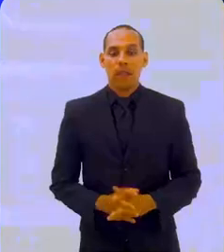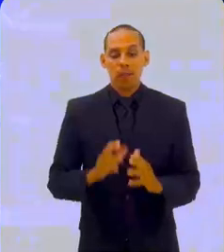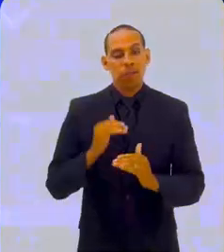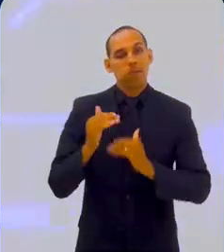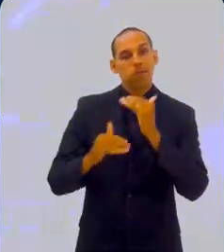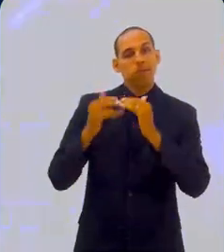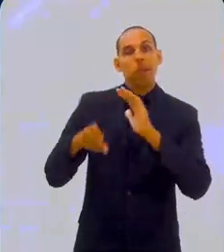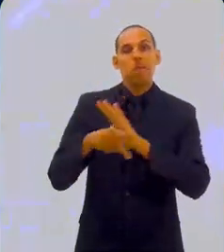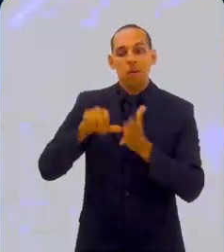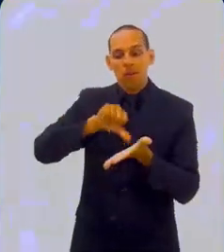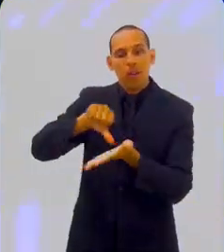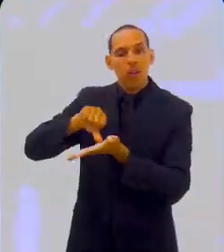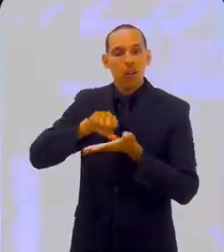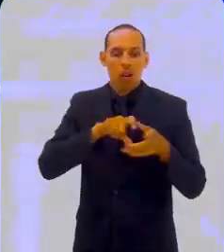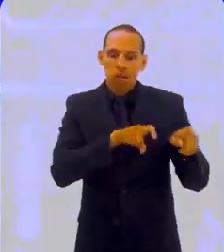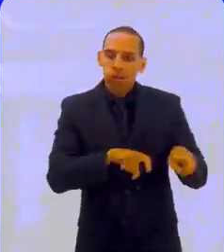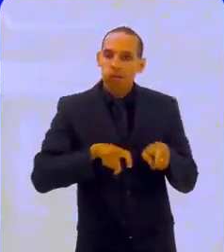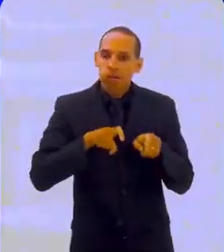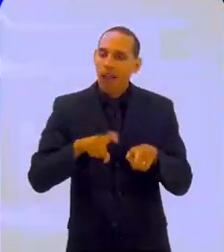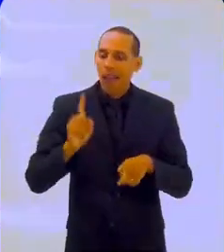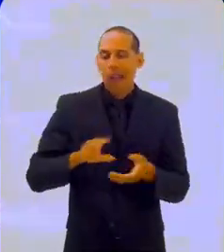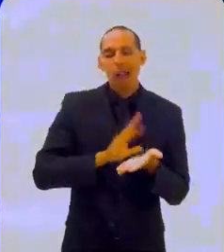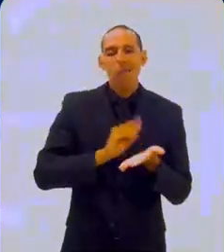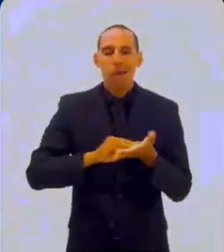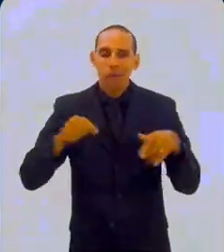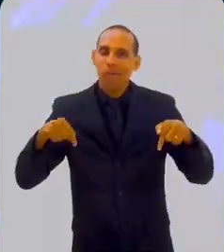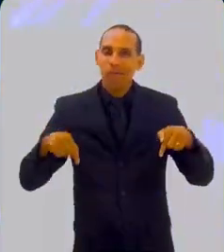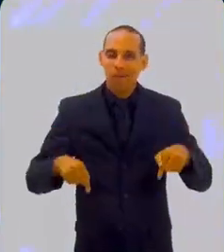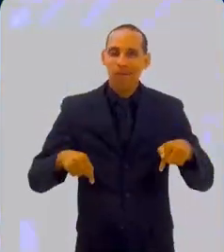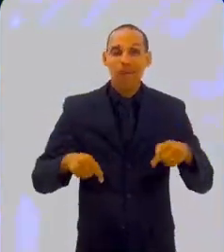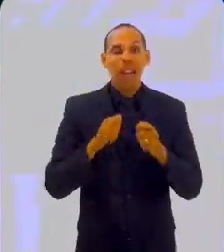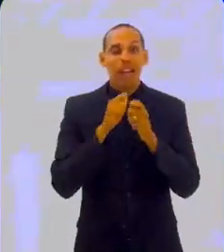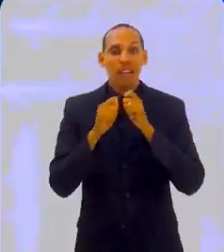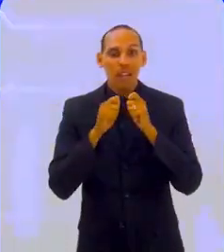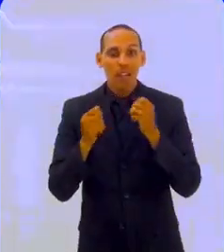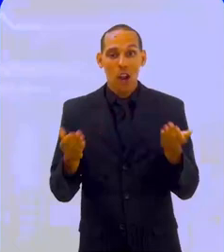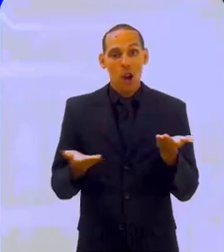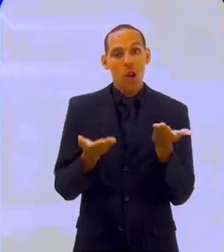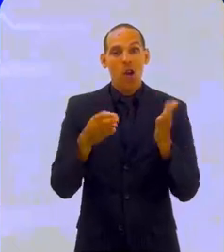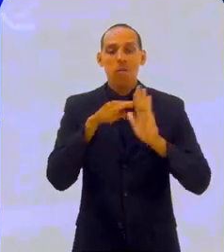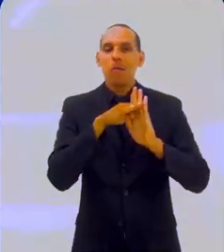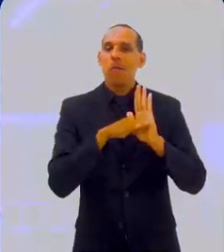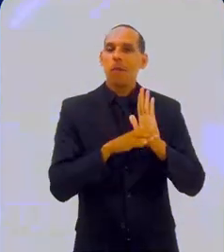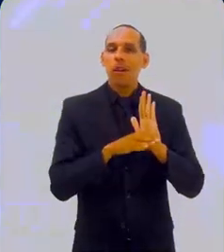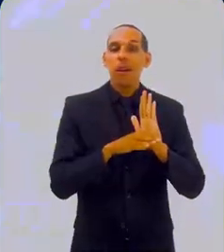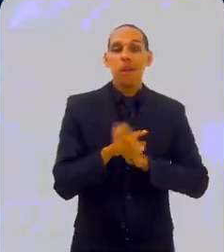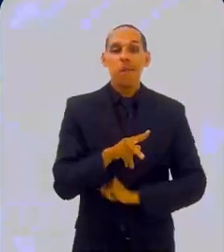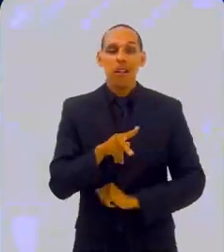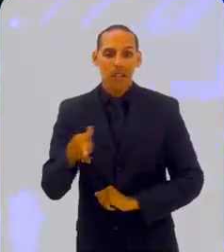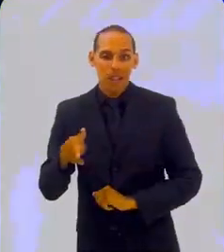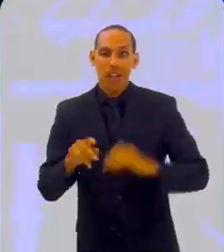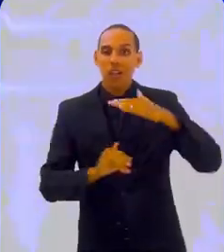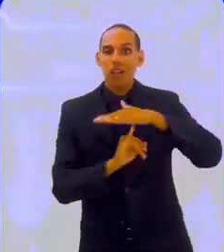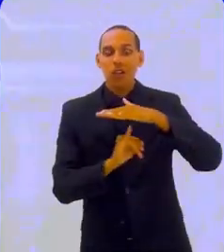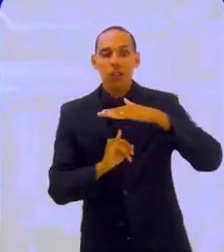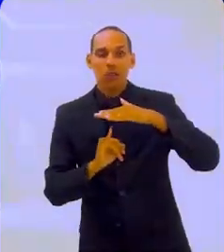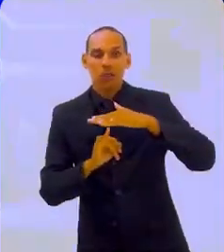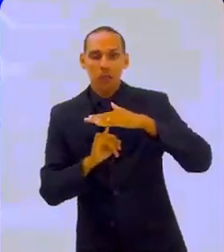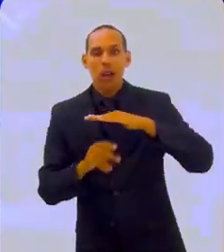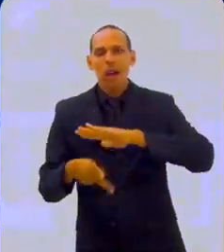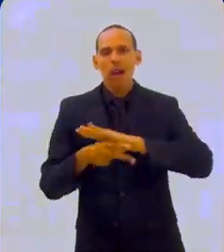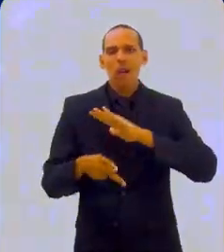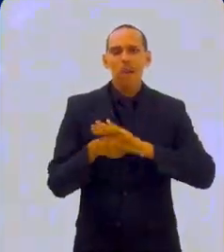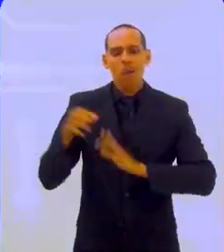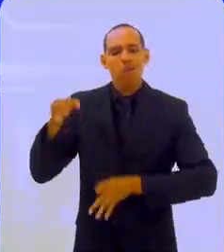O desenvolvimento do setor rural segue sendo a pauta por aqui. Em entrevista para o programa de hoje, os presidentes das instituições